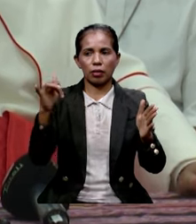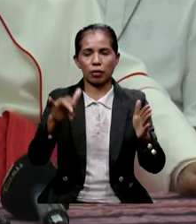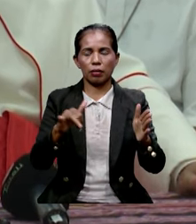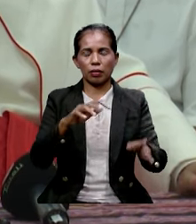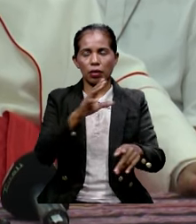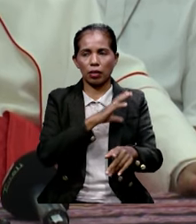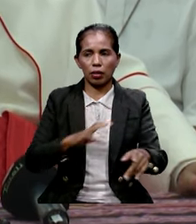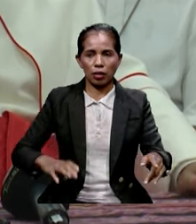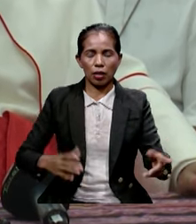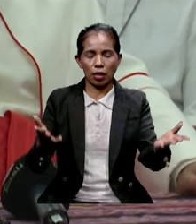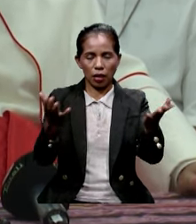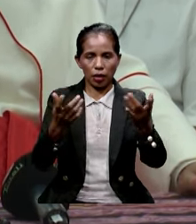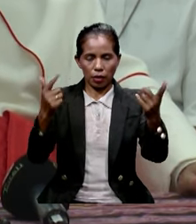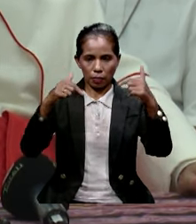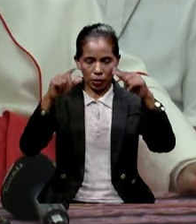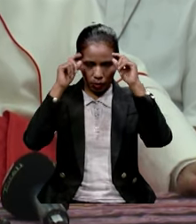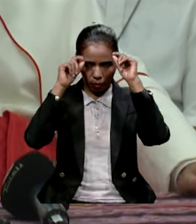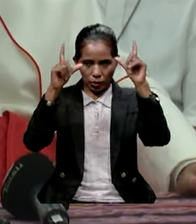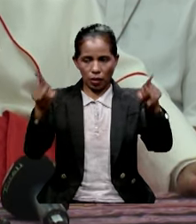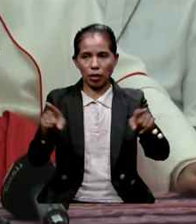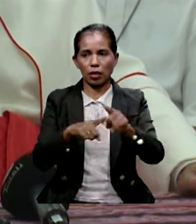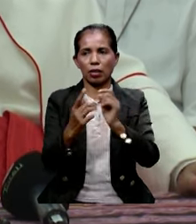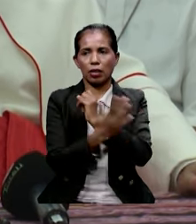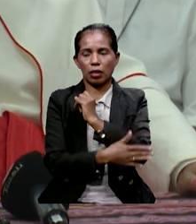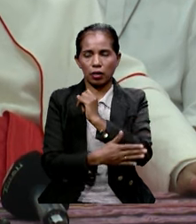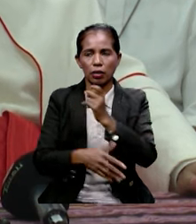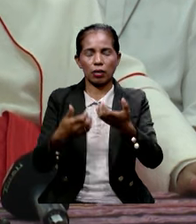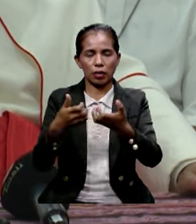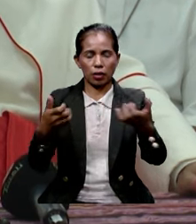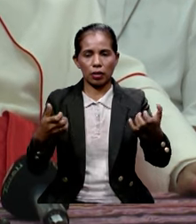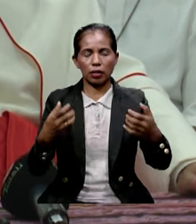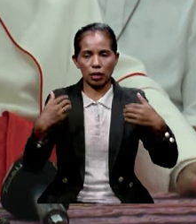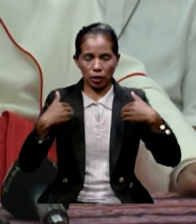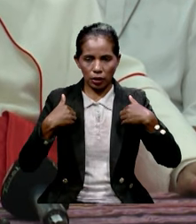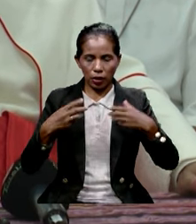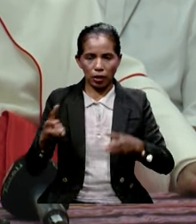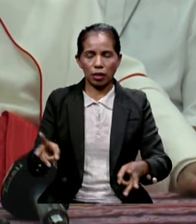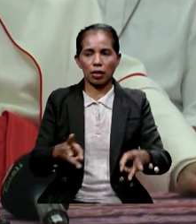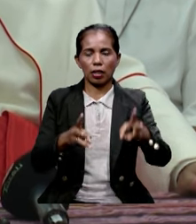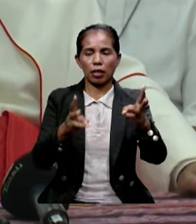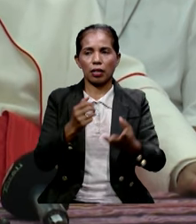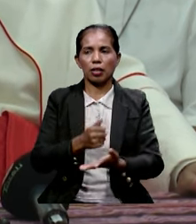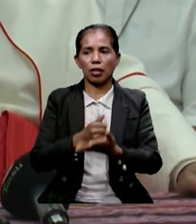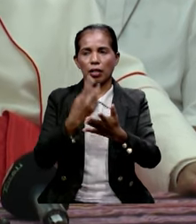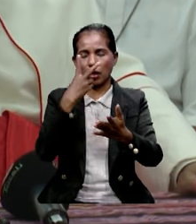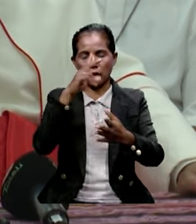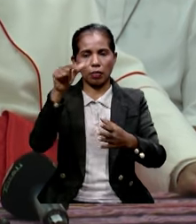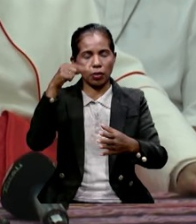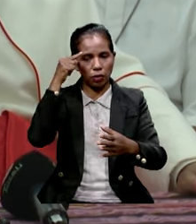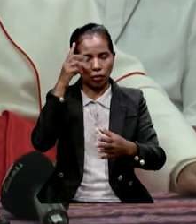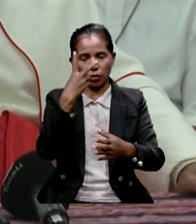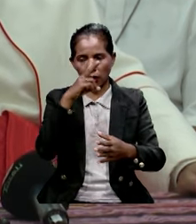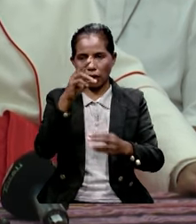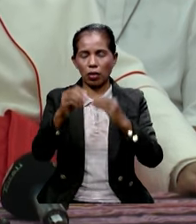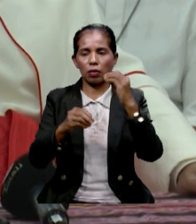se na cara que tomar ele. Mas vê, não dá nação, queta, tem que ir a linha da aula, a trata, ainda nem vê, cabelinho para o governo, a tocaré,